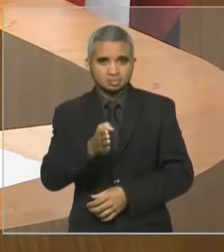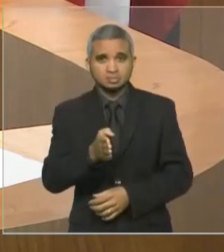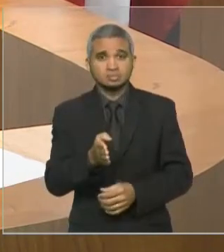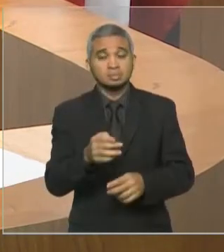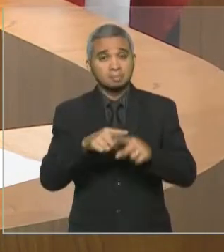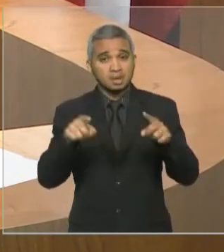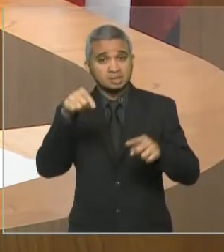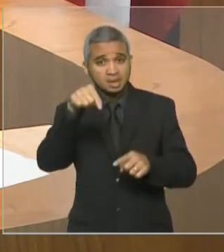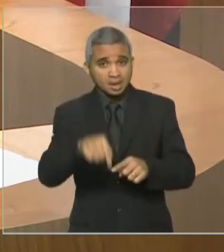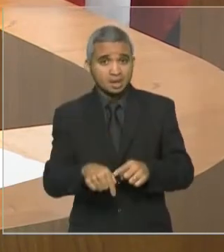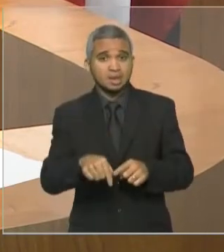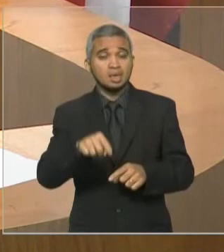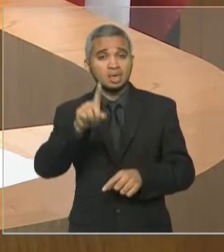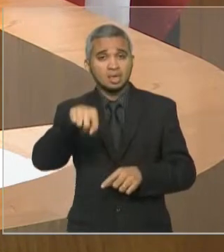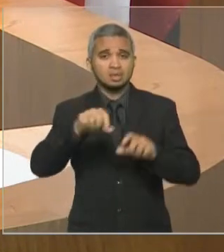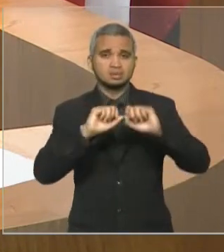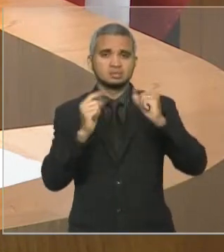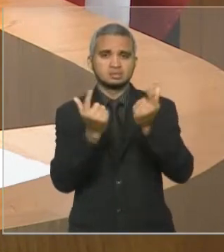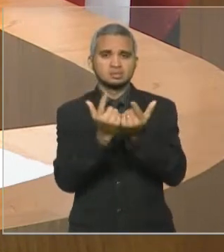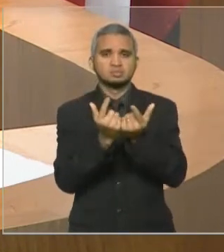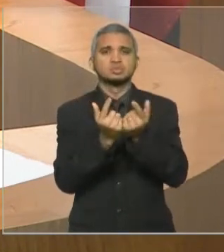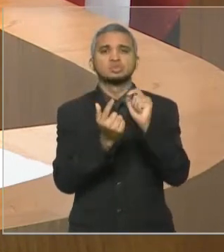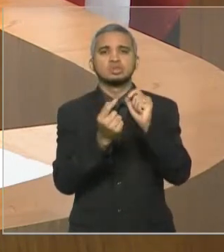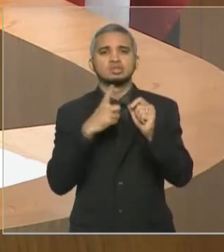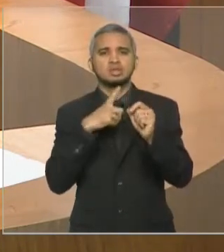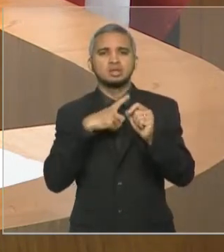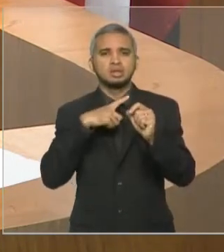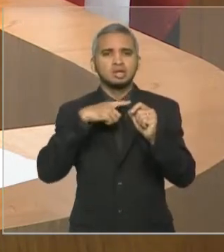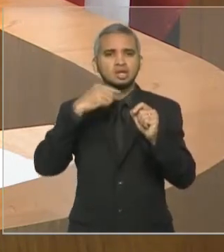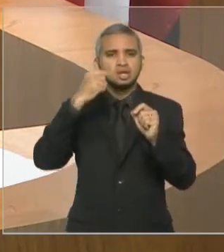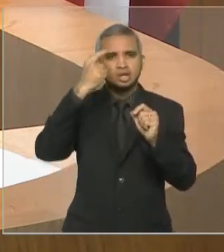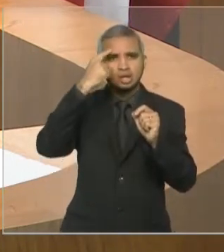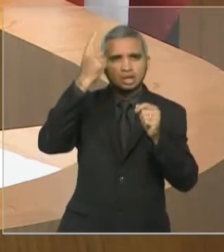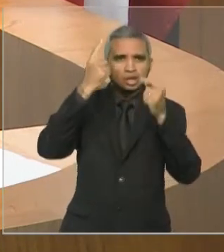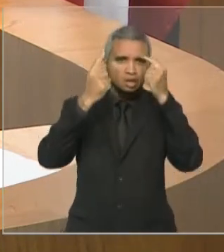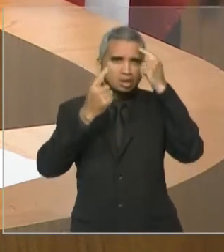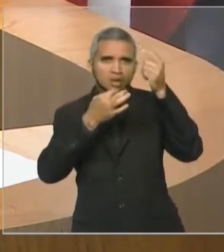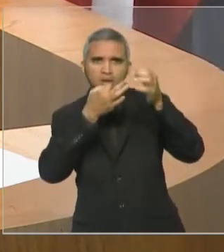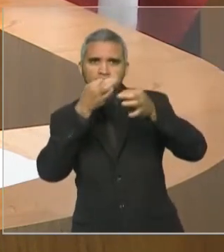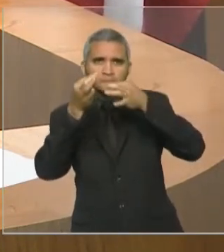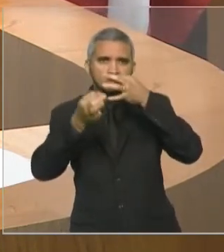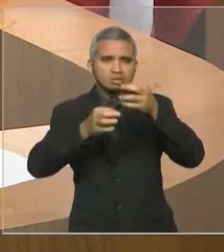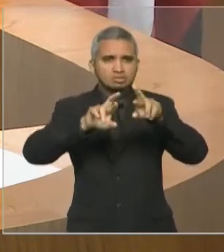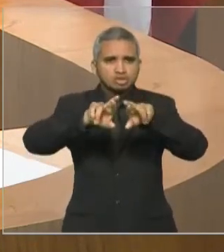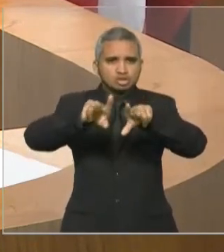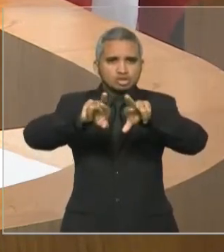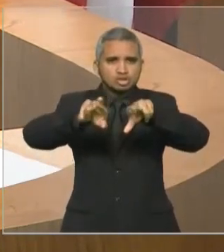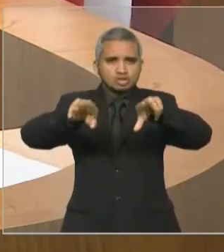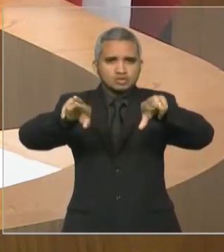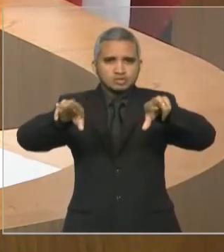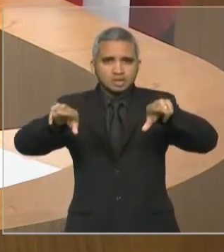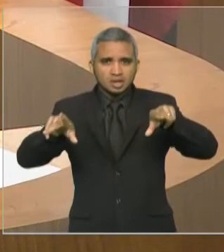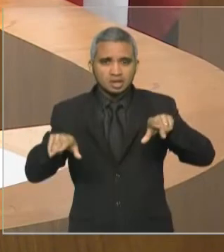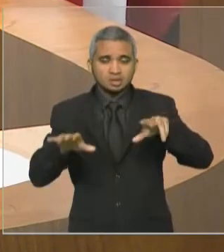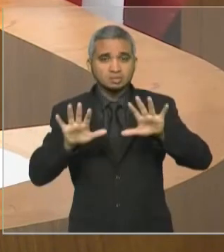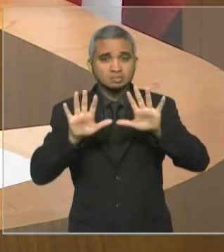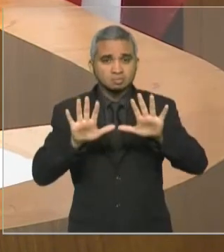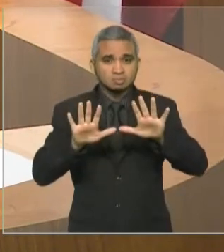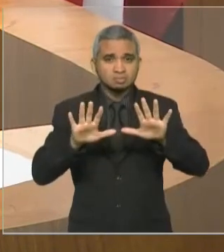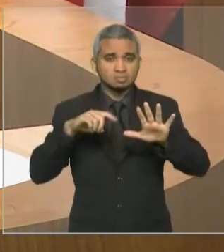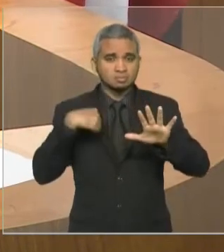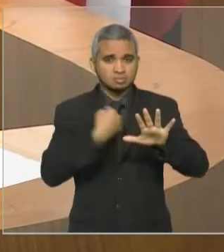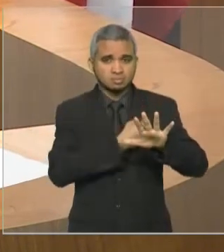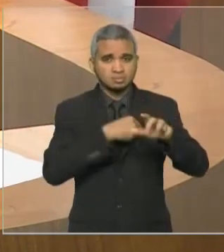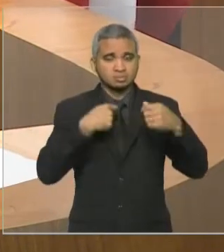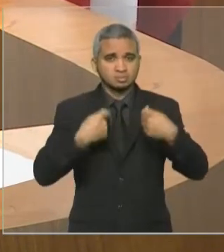ideias heterogêneas, mas o importante é termos a consciência que aonde começa,